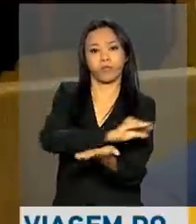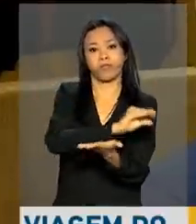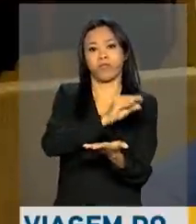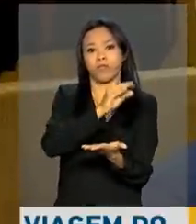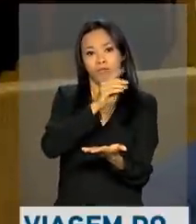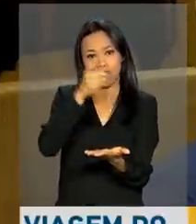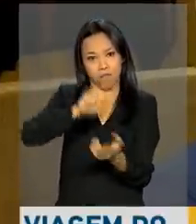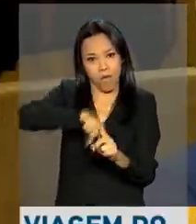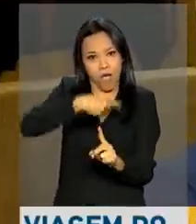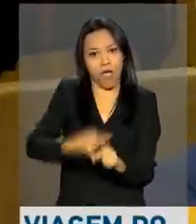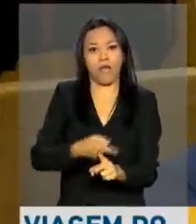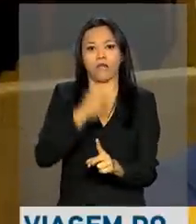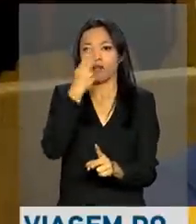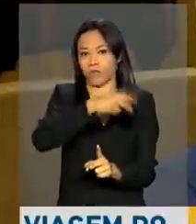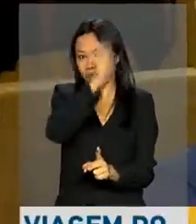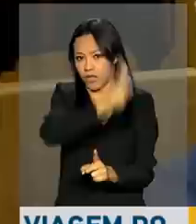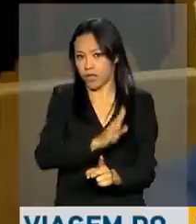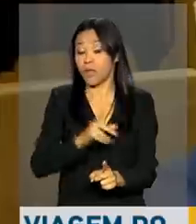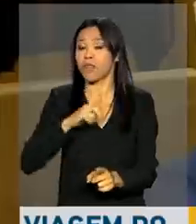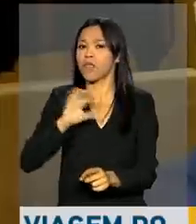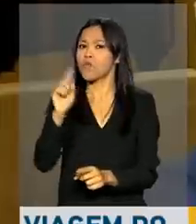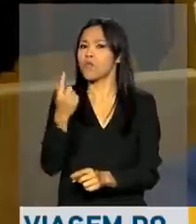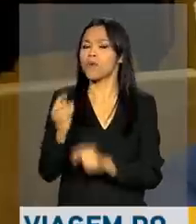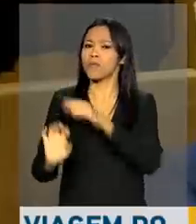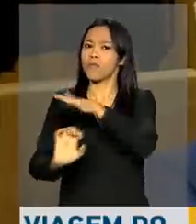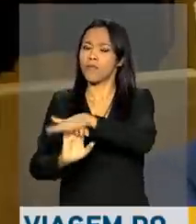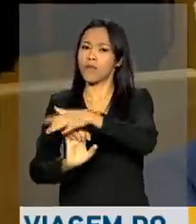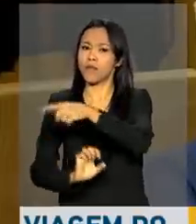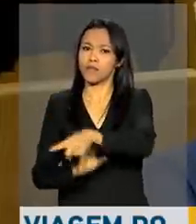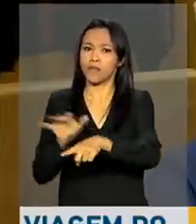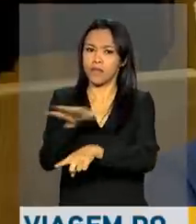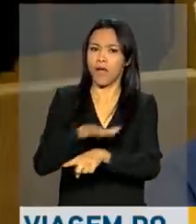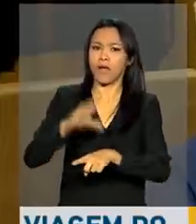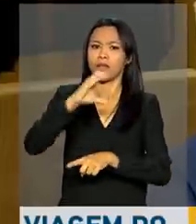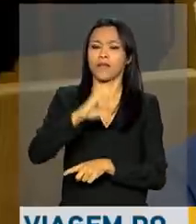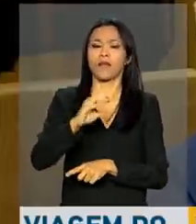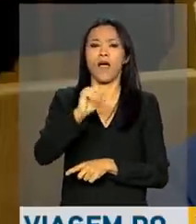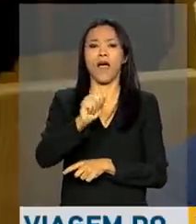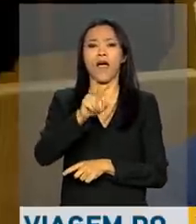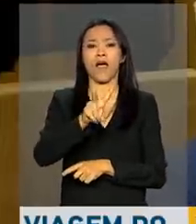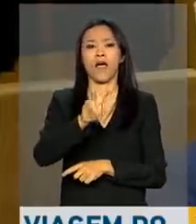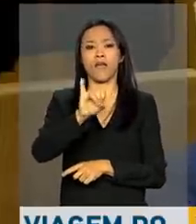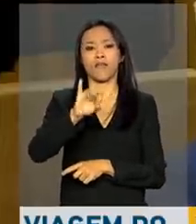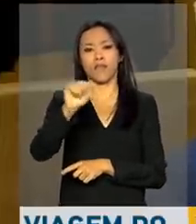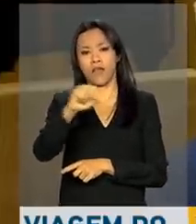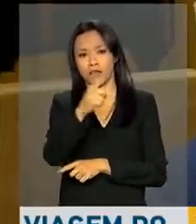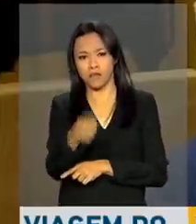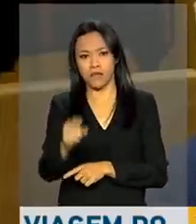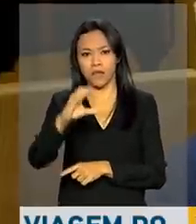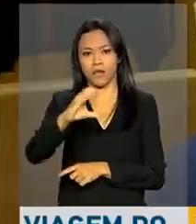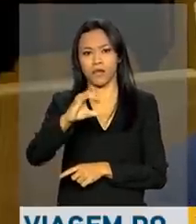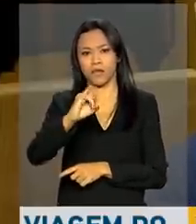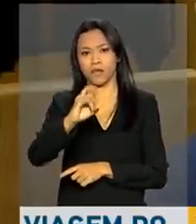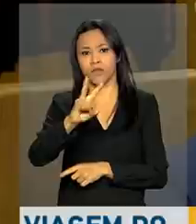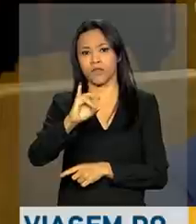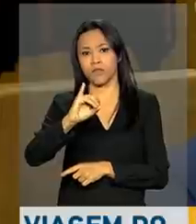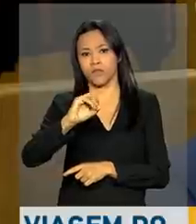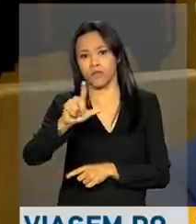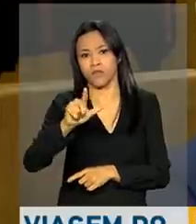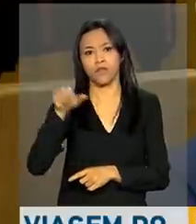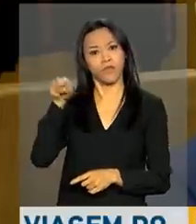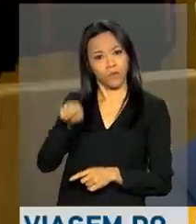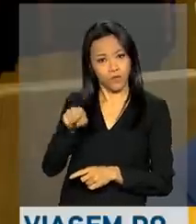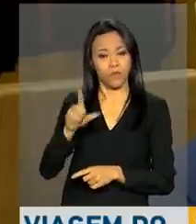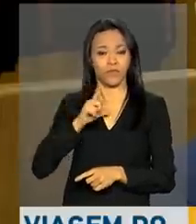por exemplo, que tem participação em uma empresa de aviação civil do Brasil. é uma das maiores empresas de aviação civil